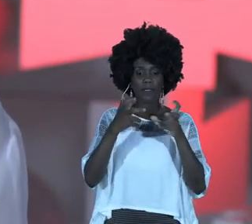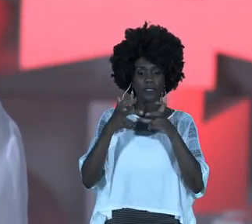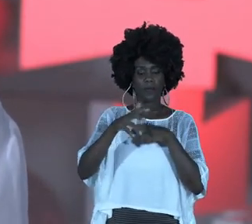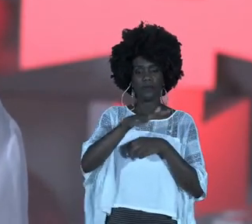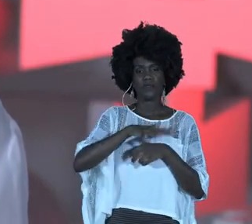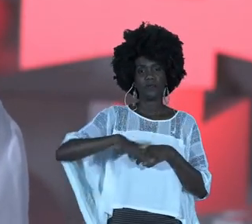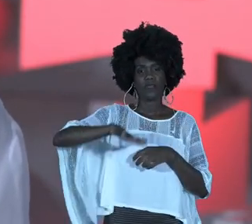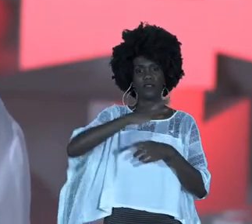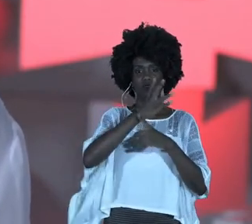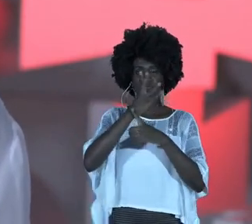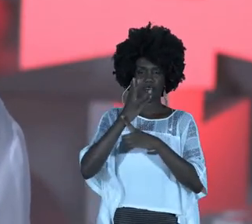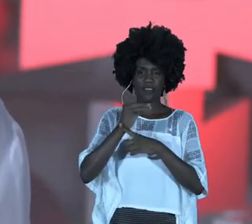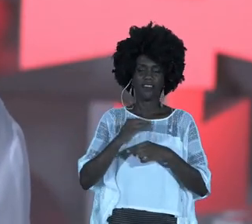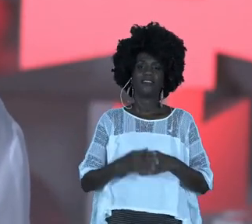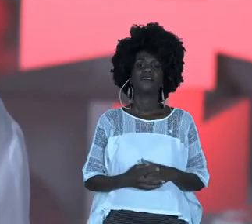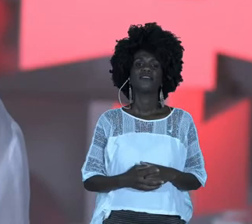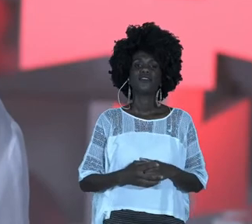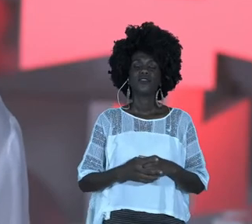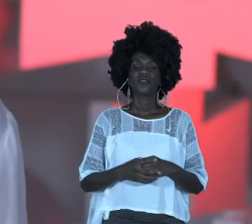na arte.